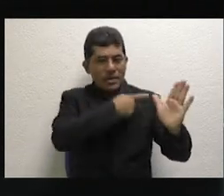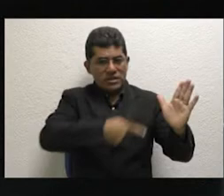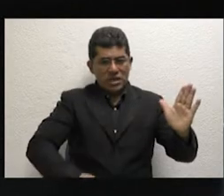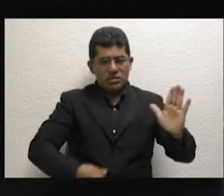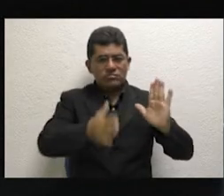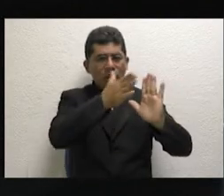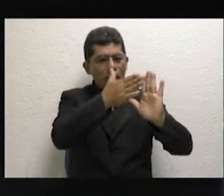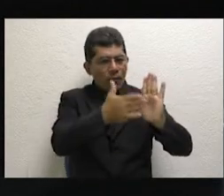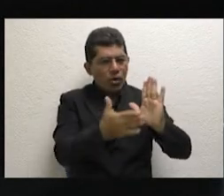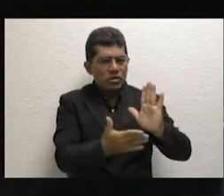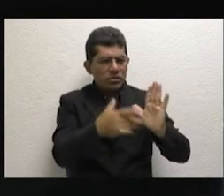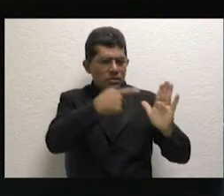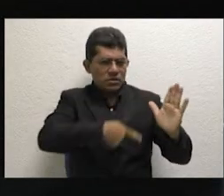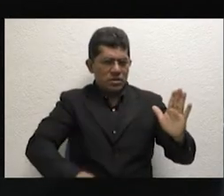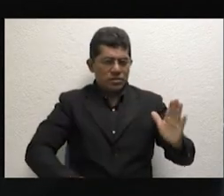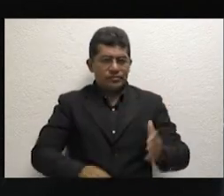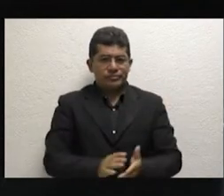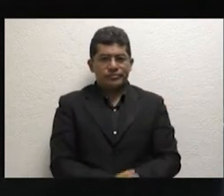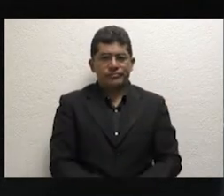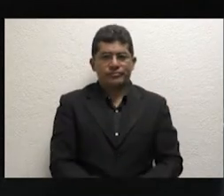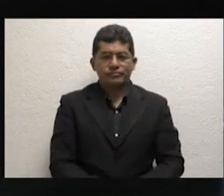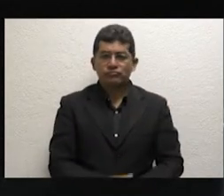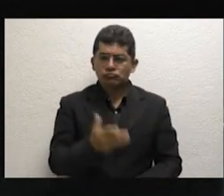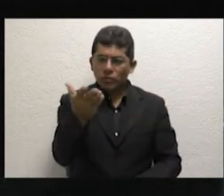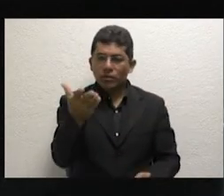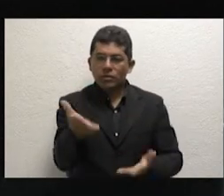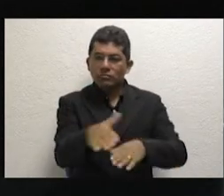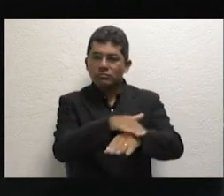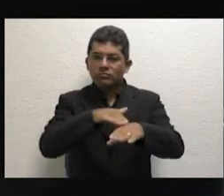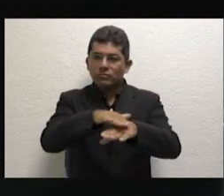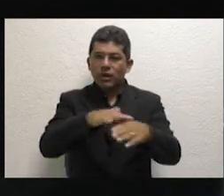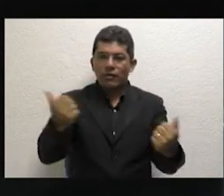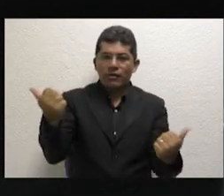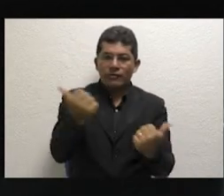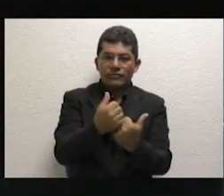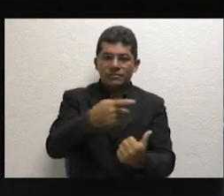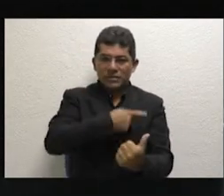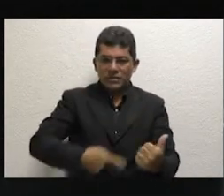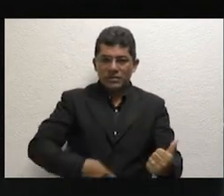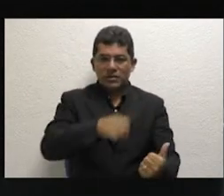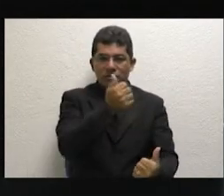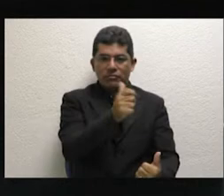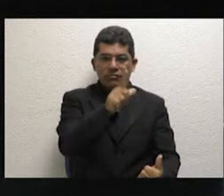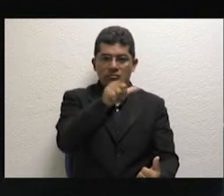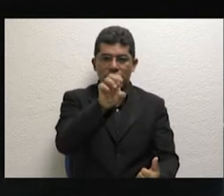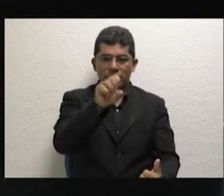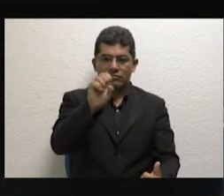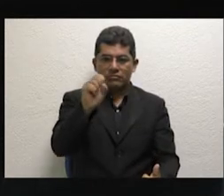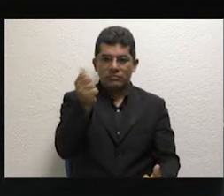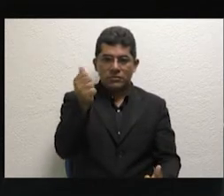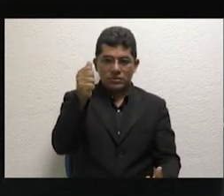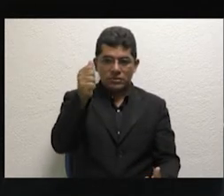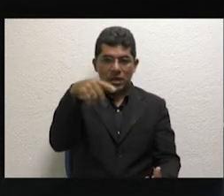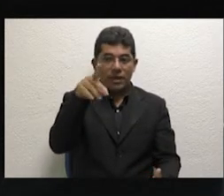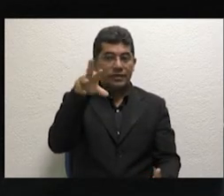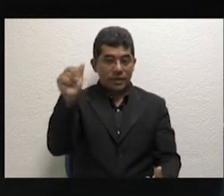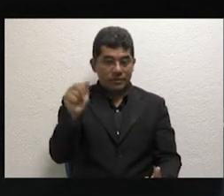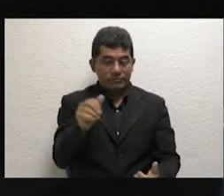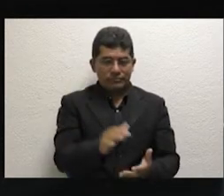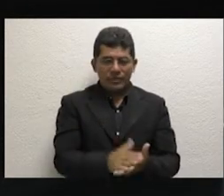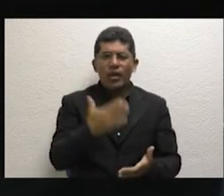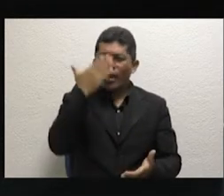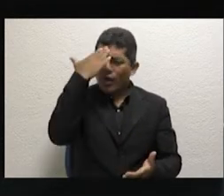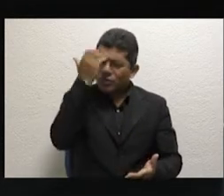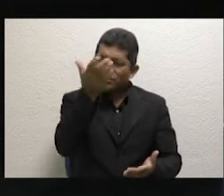excelência que está em harmonia aí com a nossa vice-presidente que é Alessandra que eu